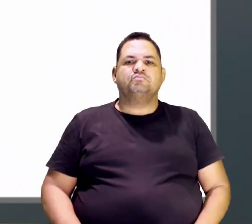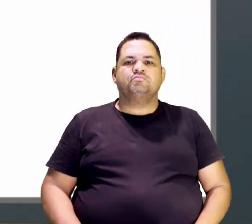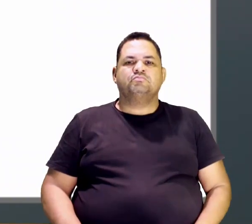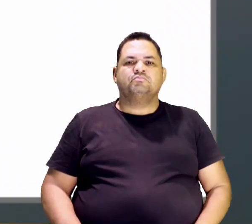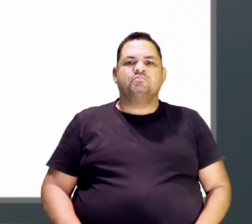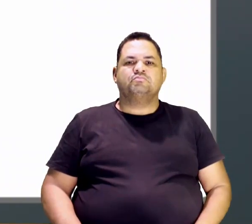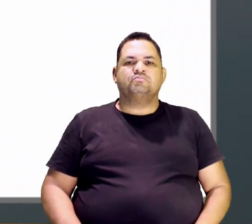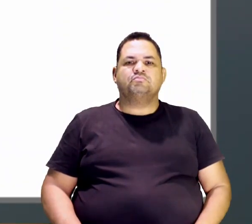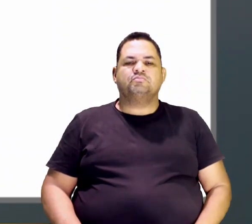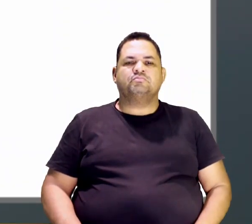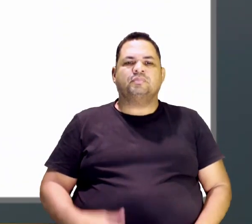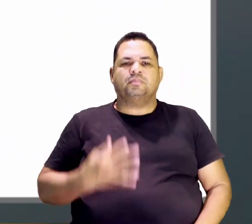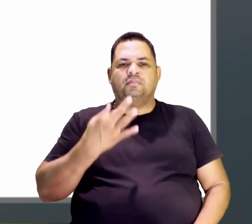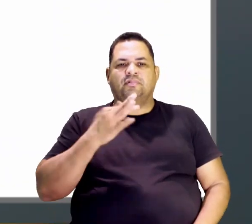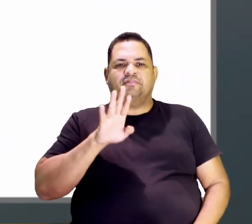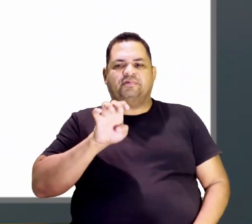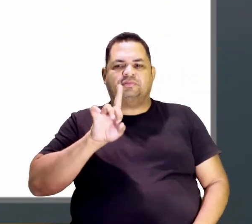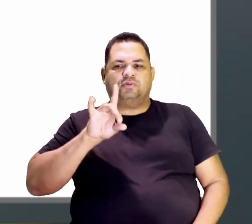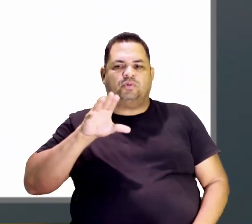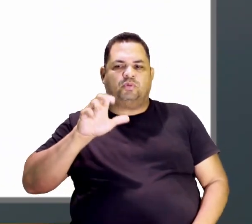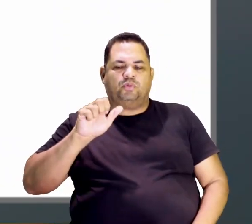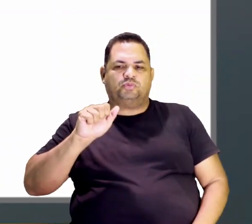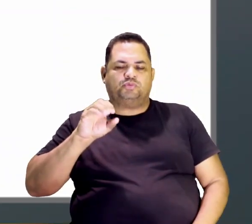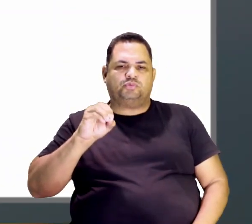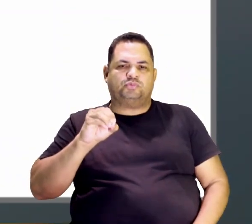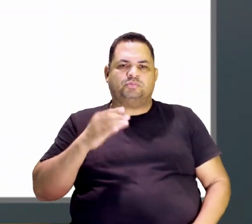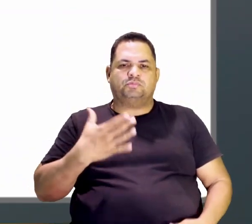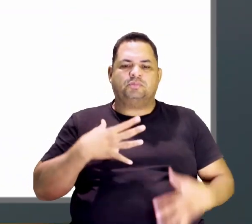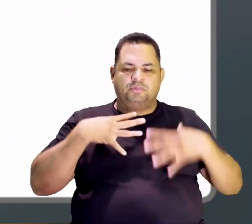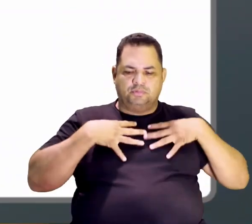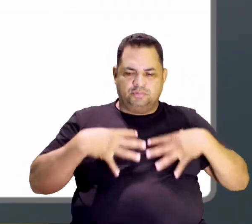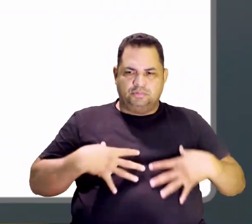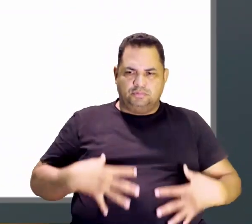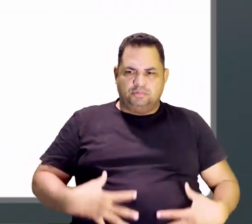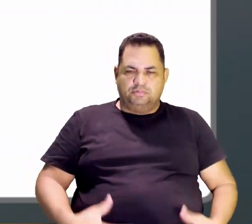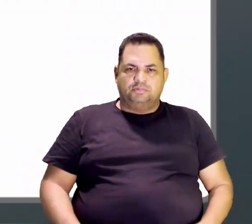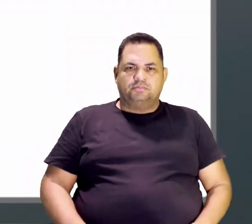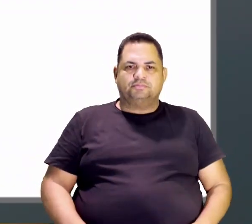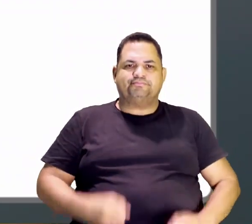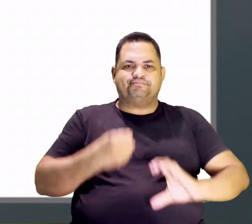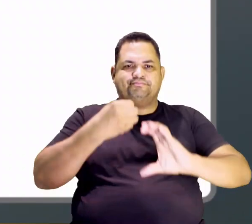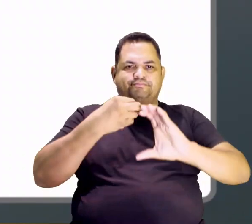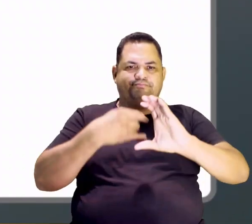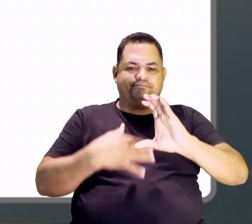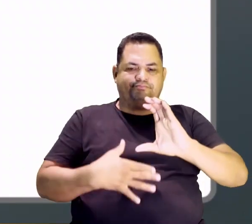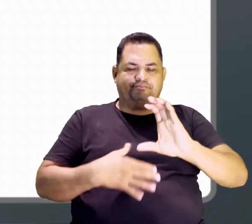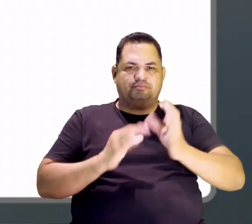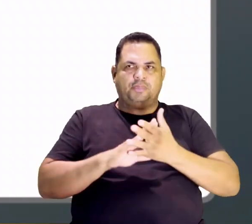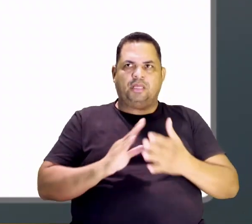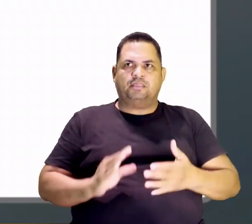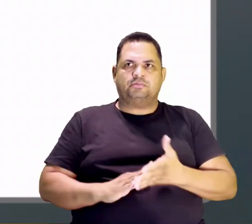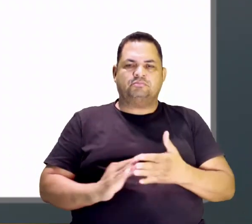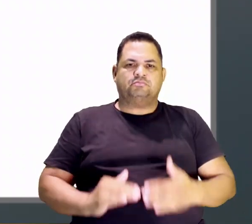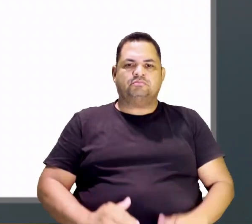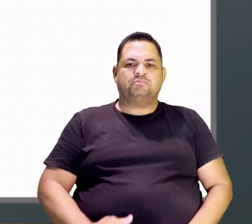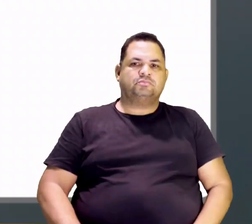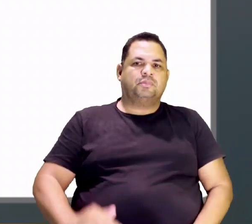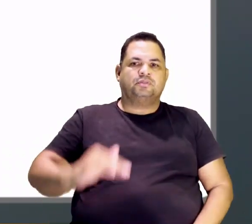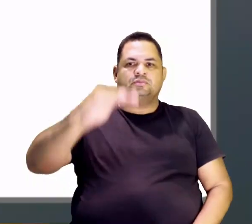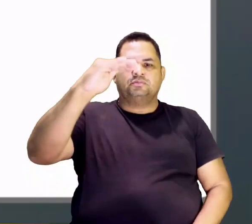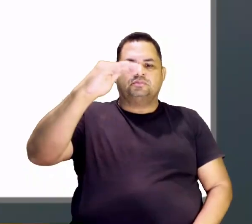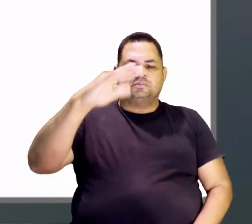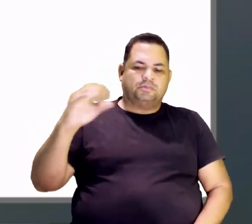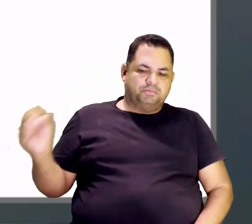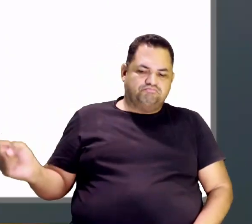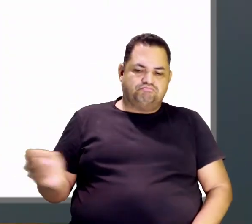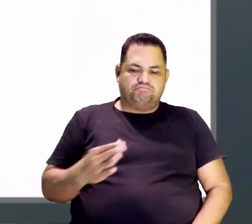parte fisiológica mesmo, pelos aspectos fisiológicos. Então, a gente percebe, as características é de um adulto, as características é de uma criança, a